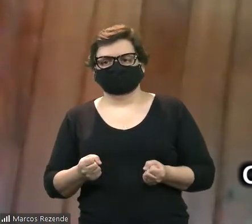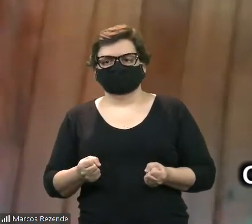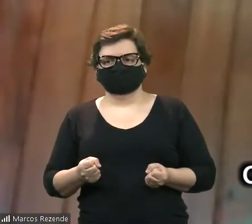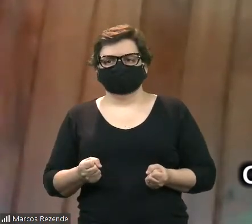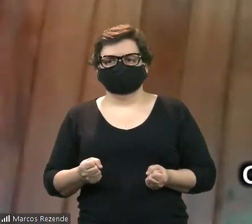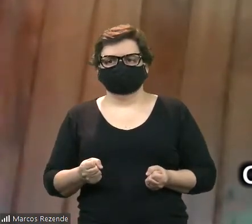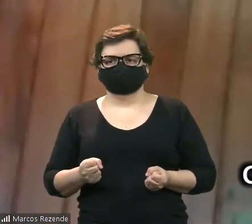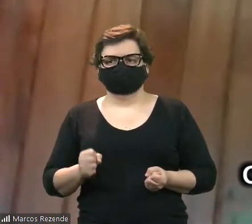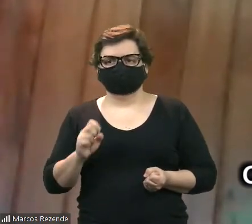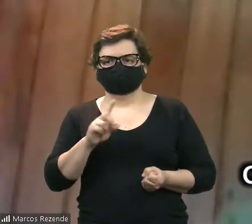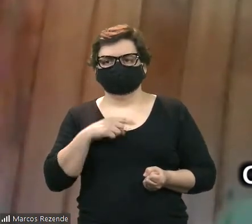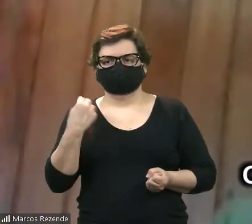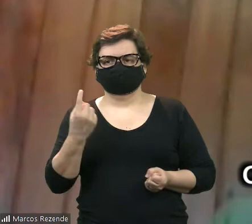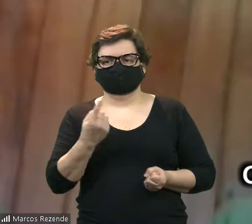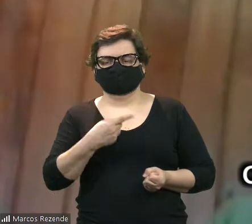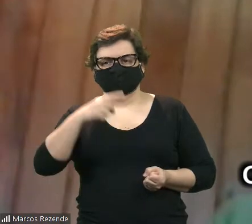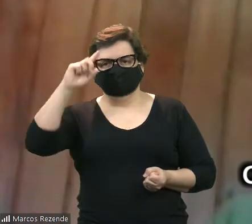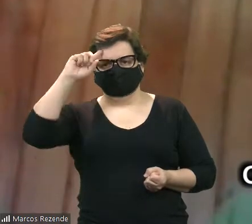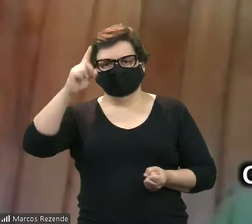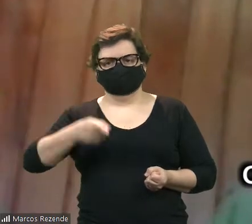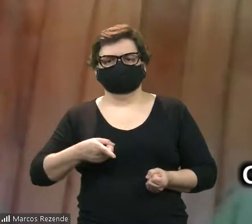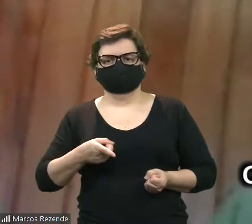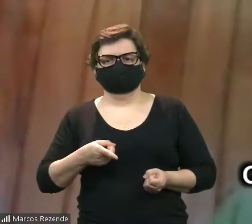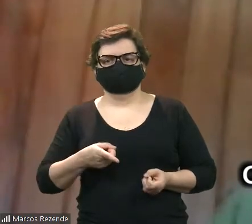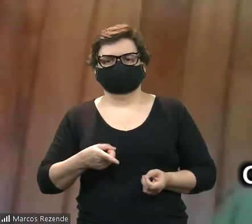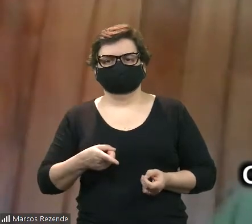essa nossa indicação,